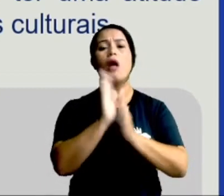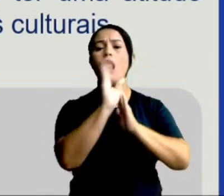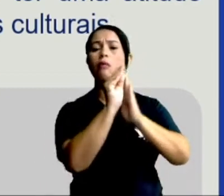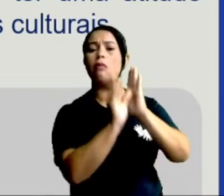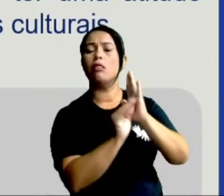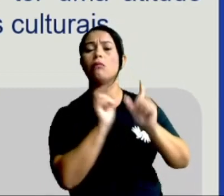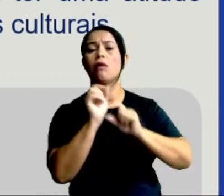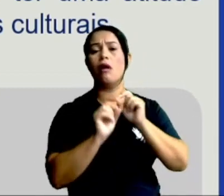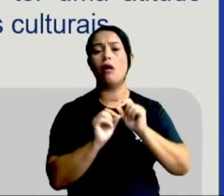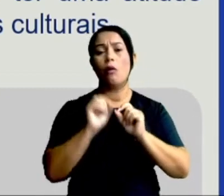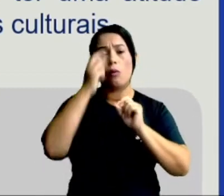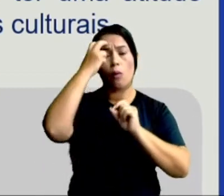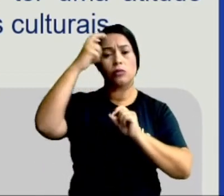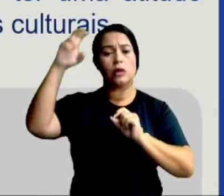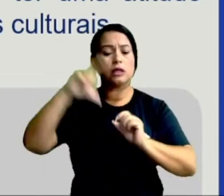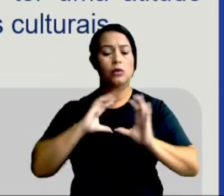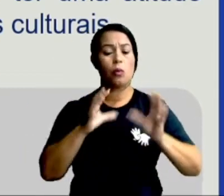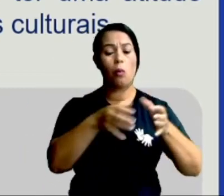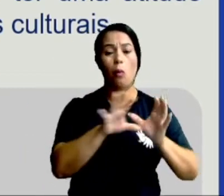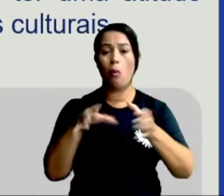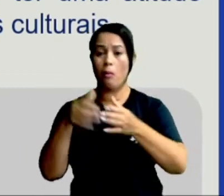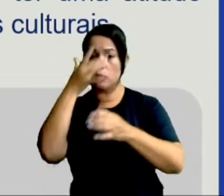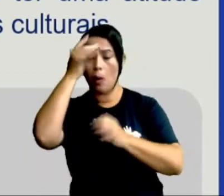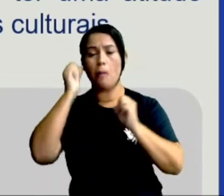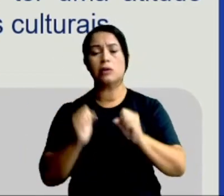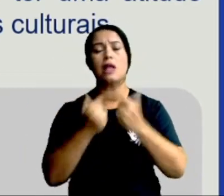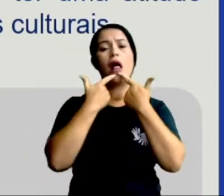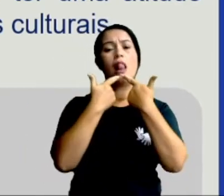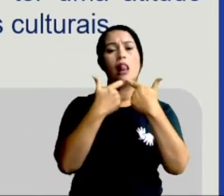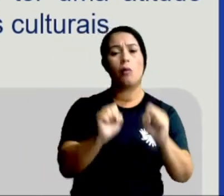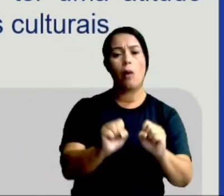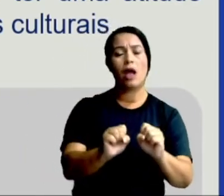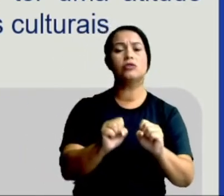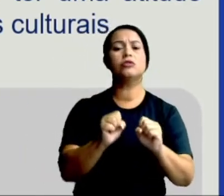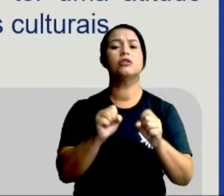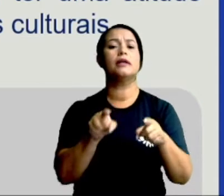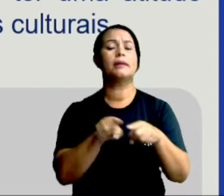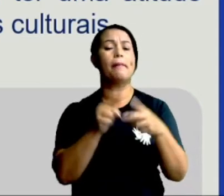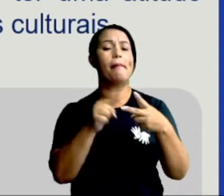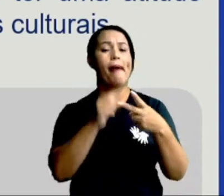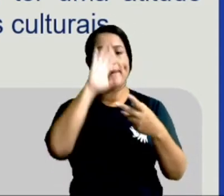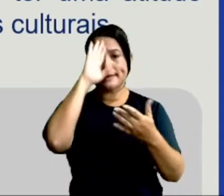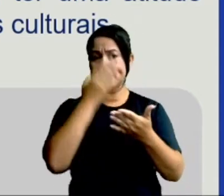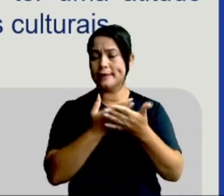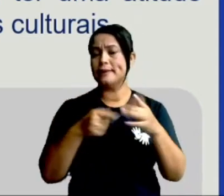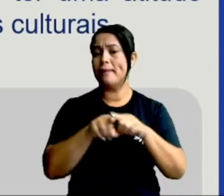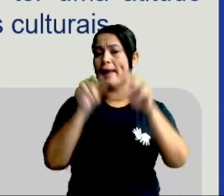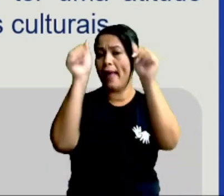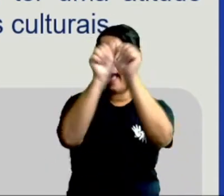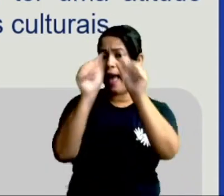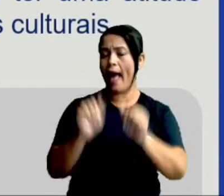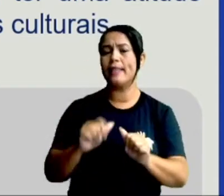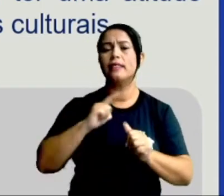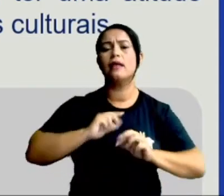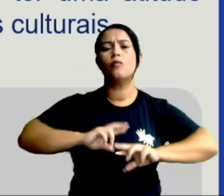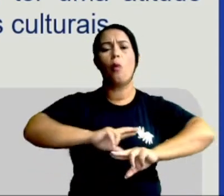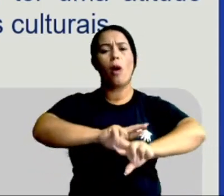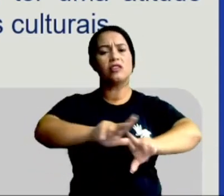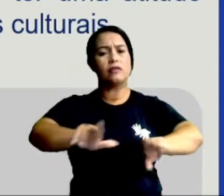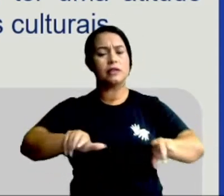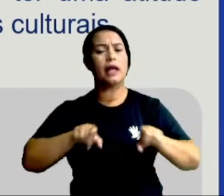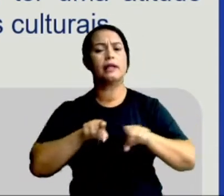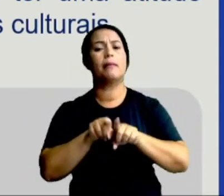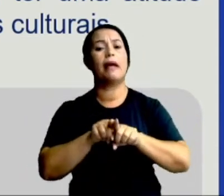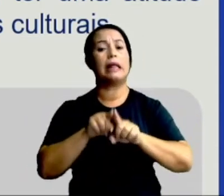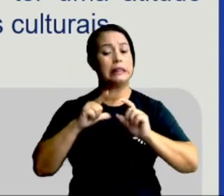agrupamento de pessoas podem ser a linguagem, as crendices, além da arte, tá? Diversidade